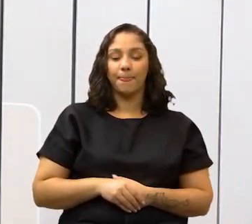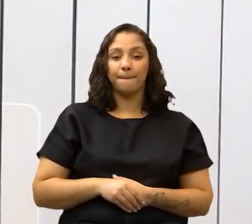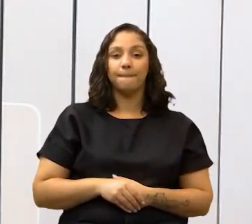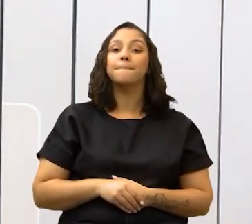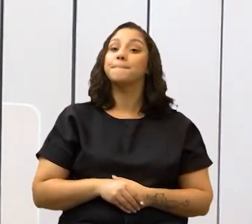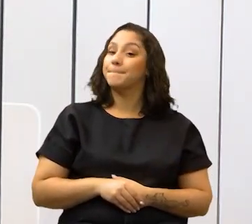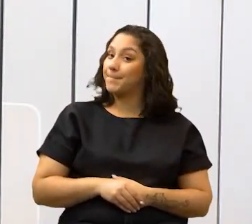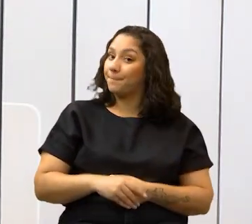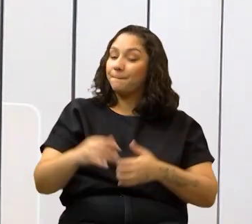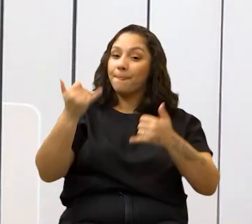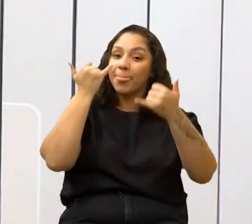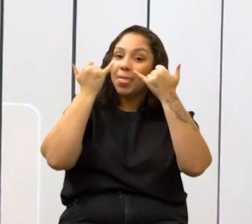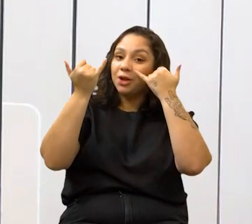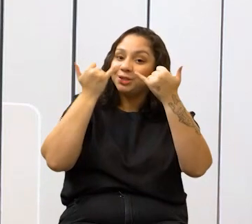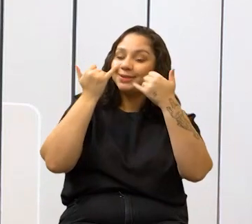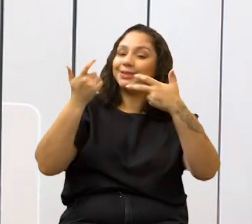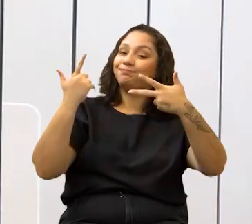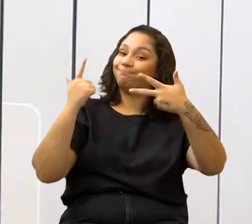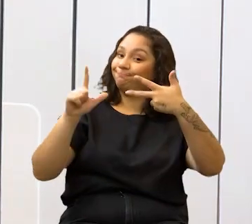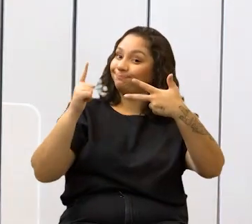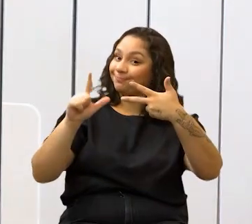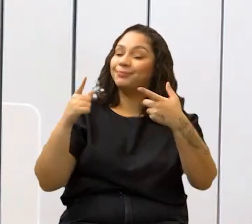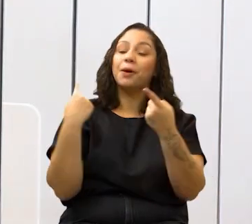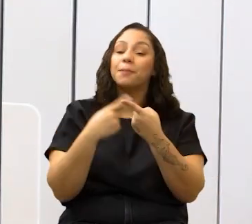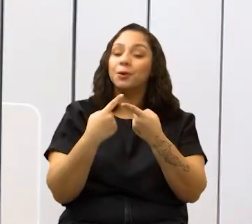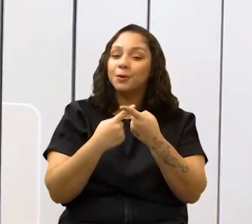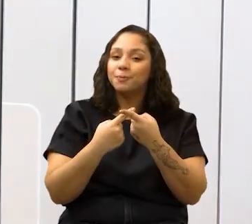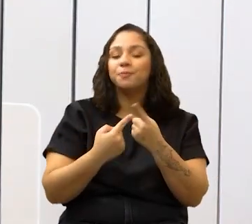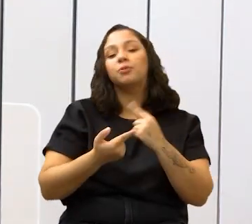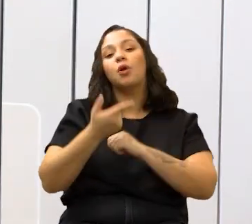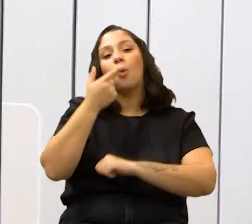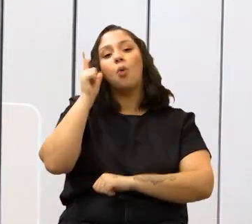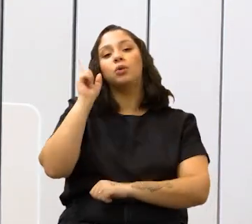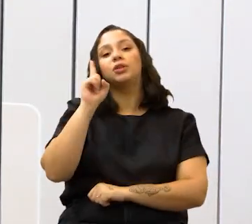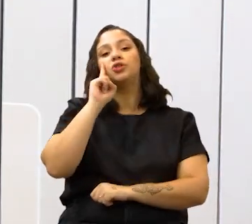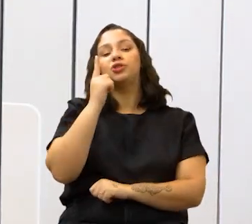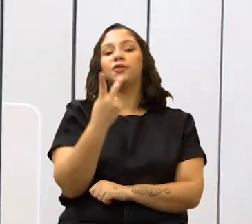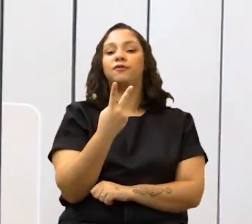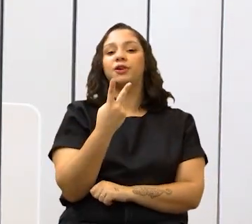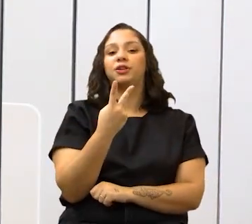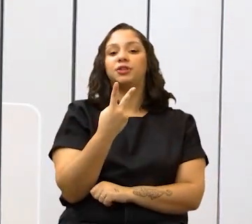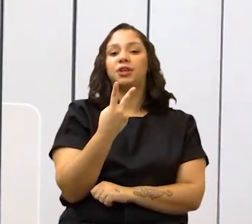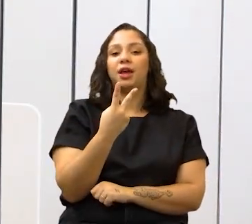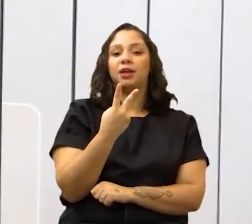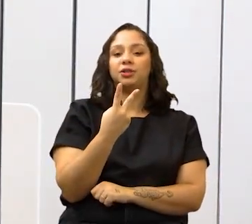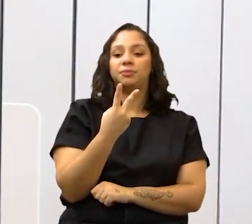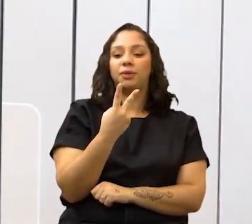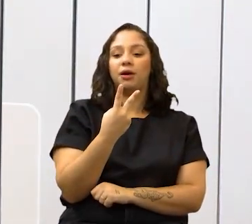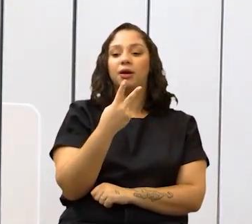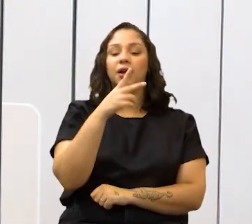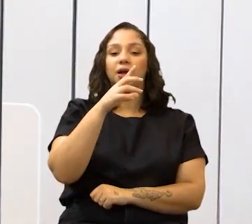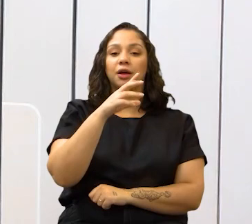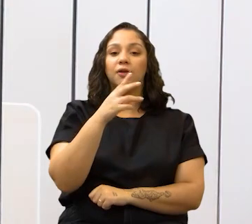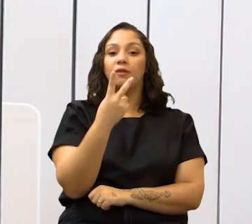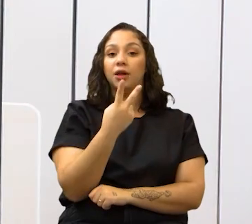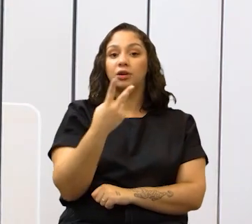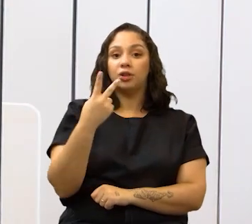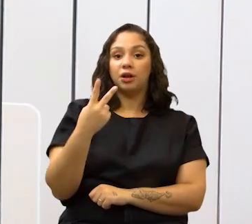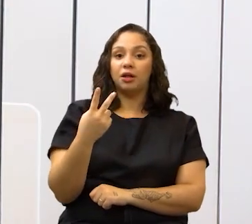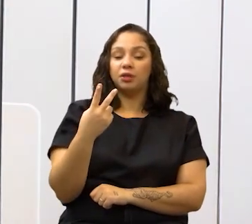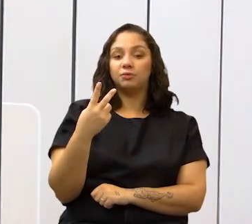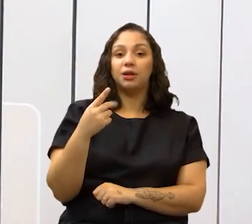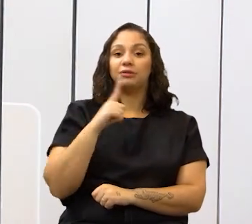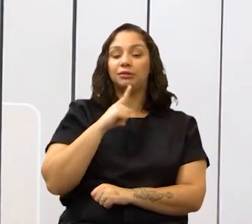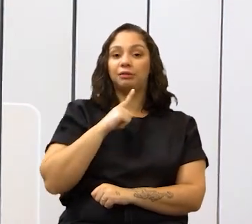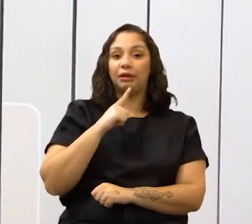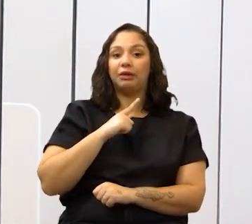portal.campinas.sp.gov.br. Hora das notícias do Legislativo, porque ontem foi dia da 22ª reunião ordinária. Os vereadores